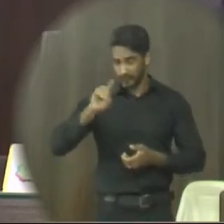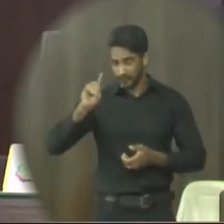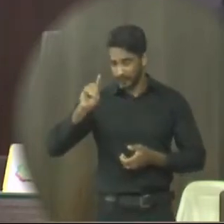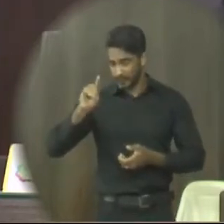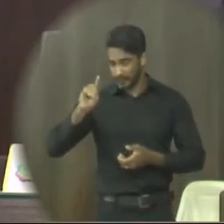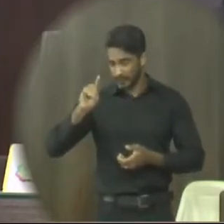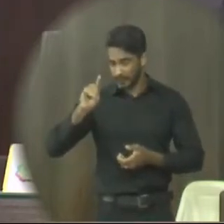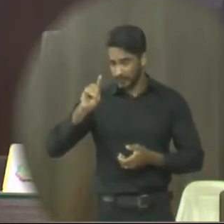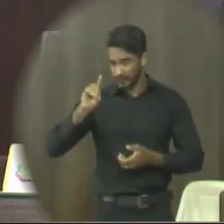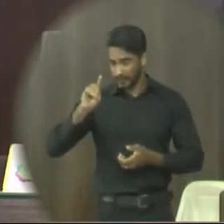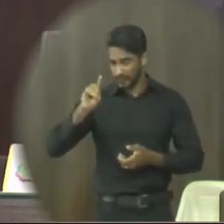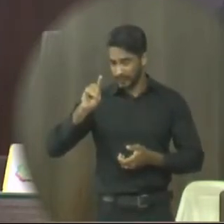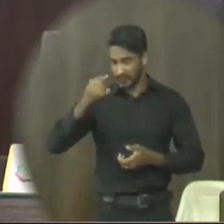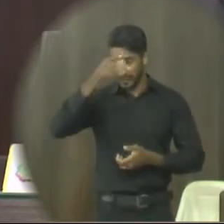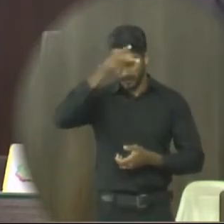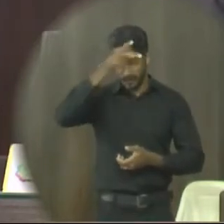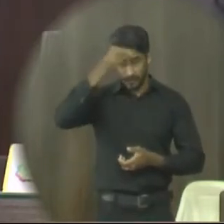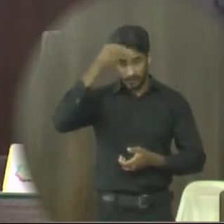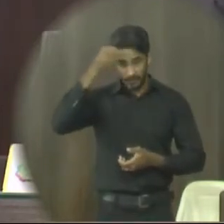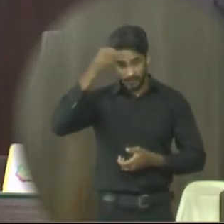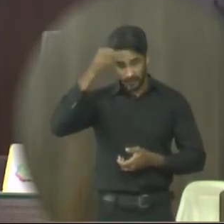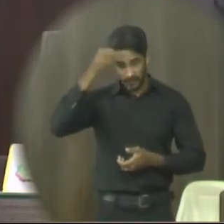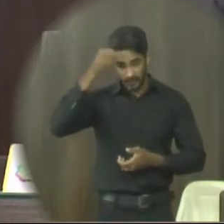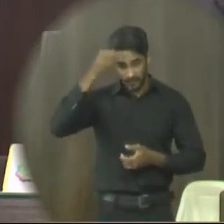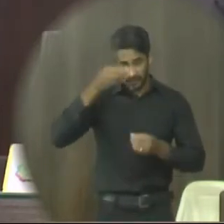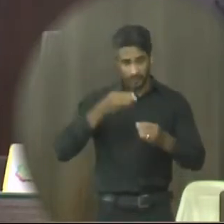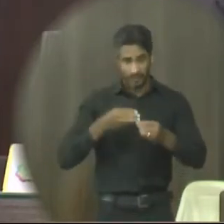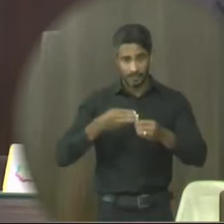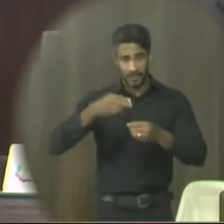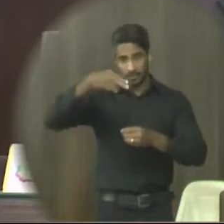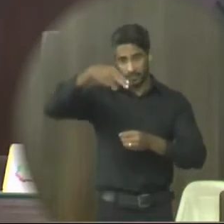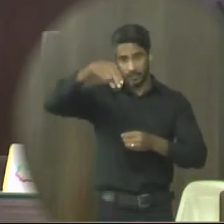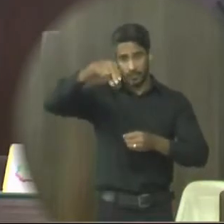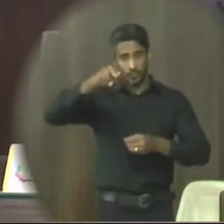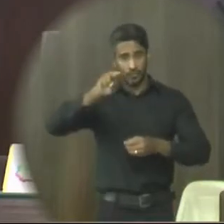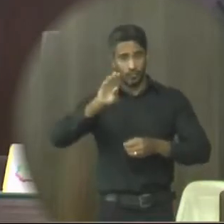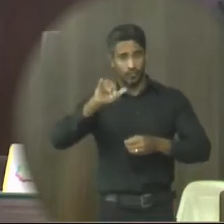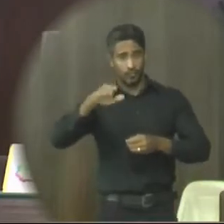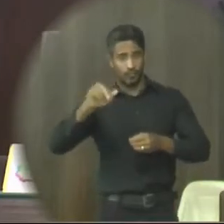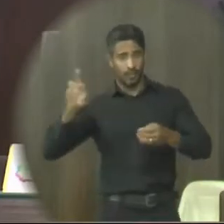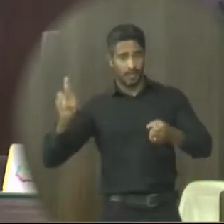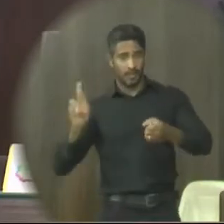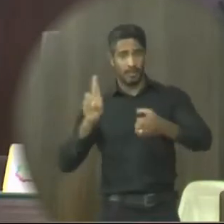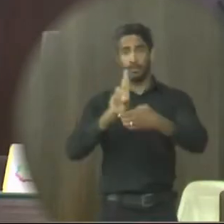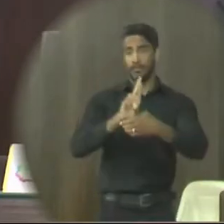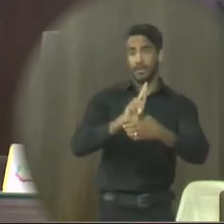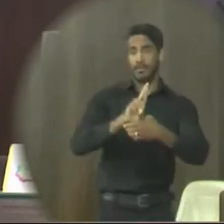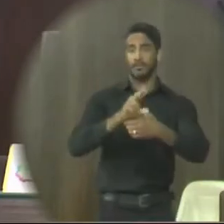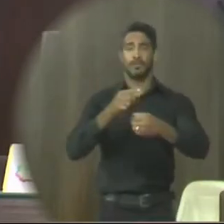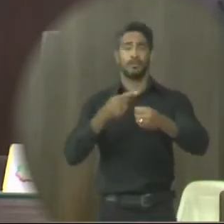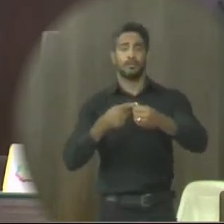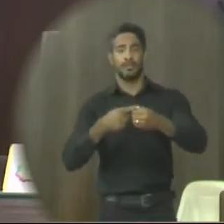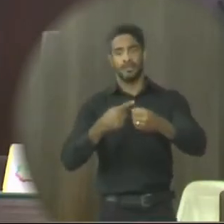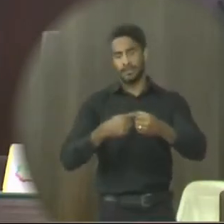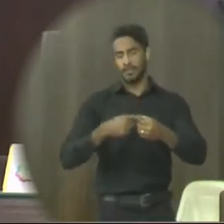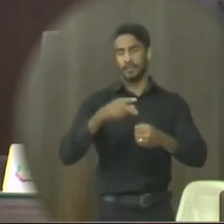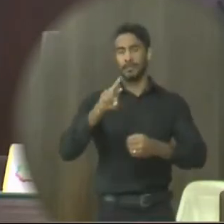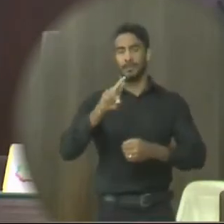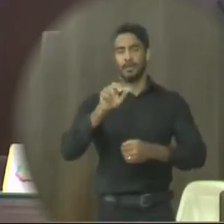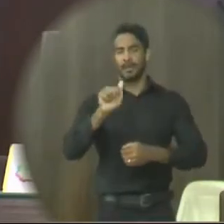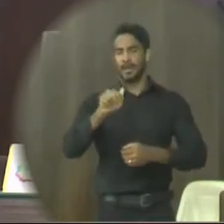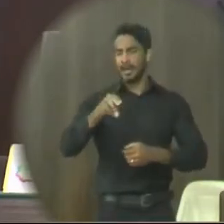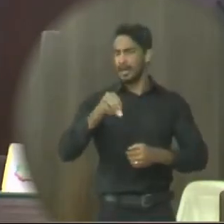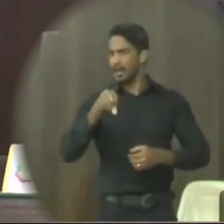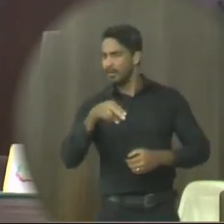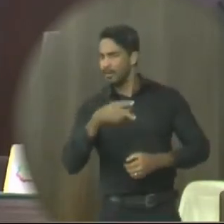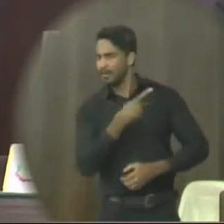José Aparecido Mendes, Prefeito Municipal, Núbia Bruno da Silva, Procurador-Geral do Município de Janaúba, Excelentíssimo Senhor Ramon Alessandro